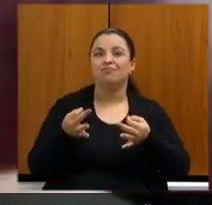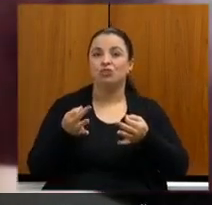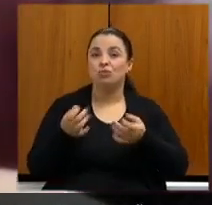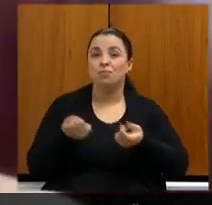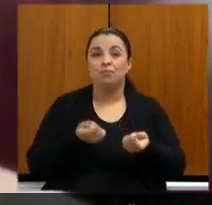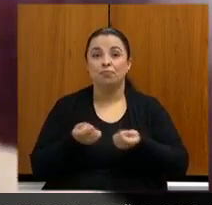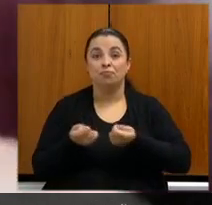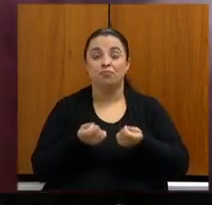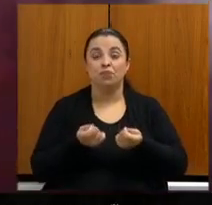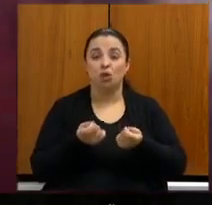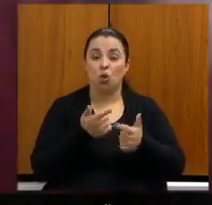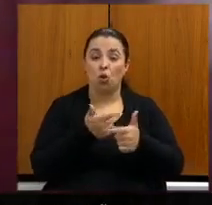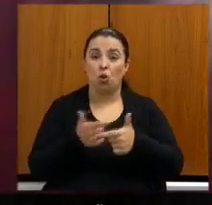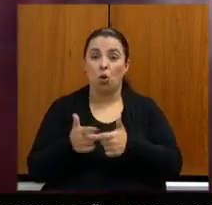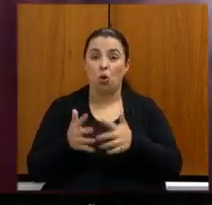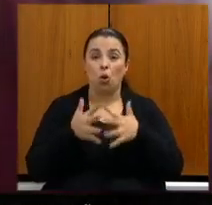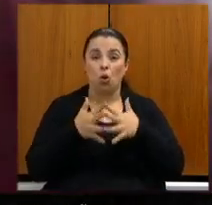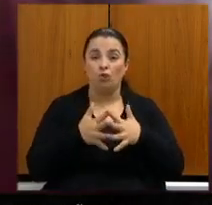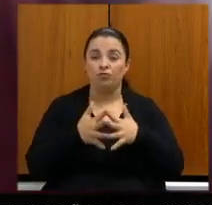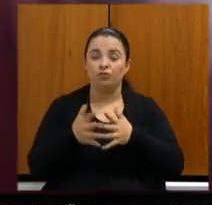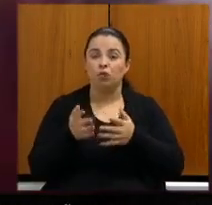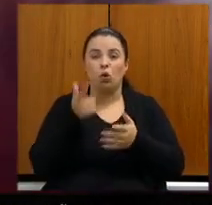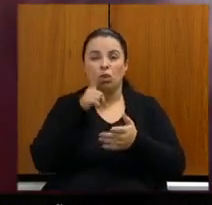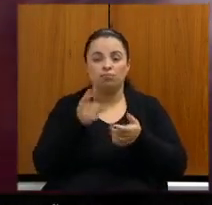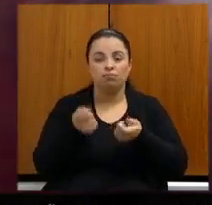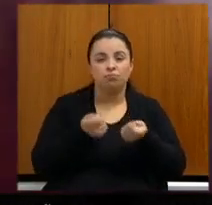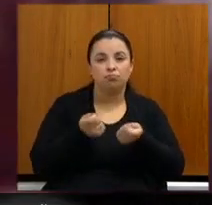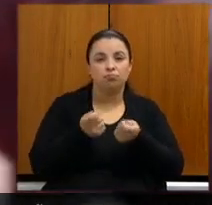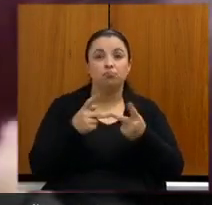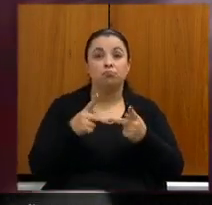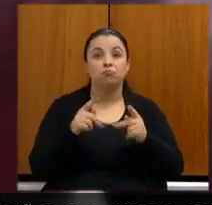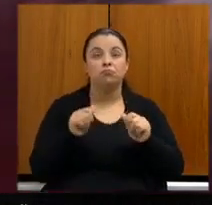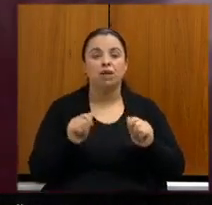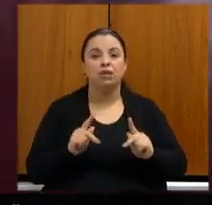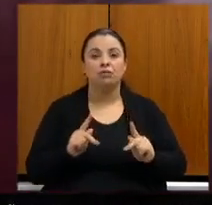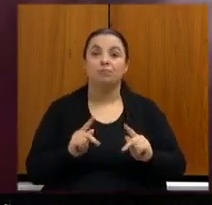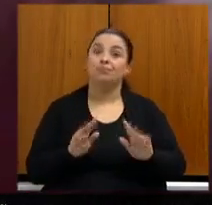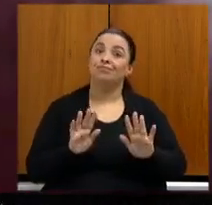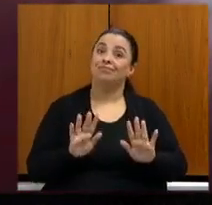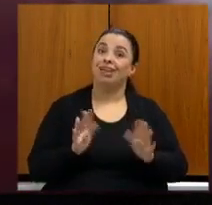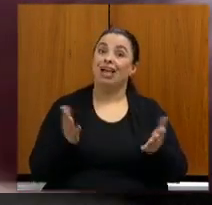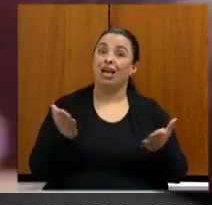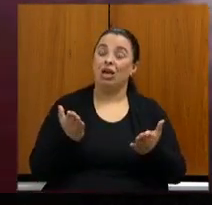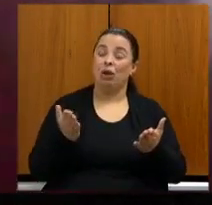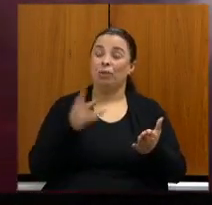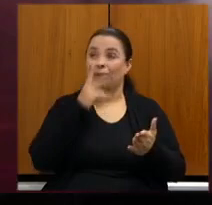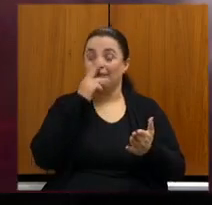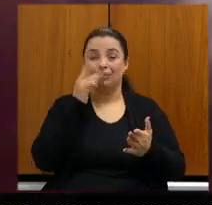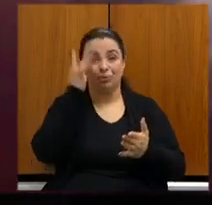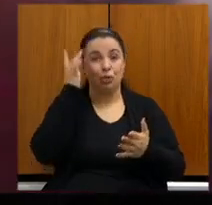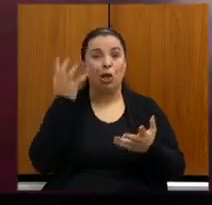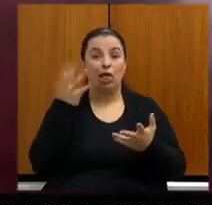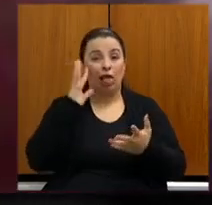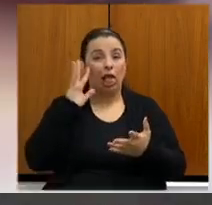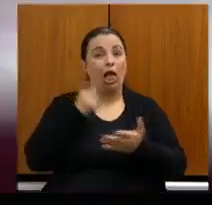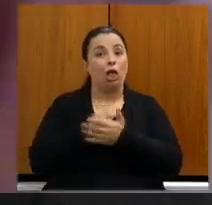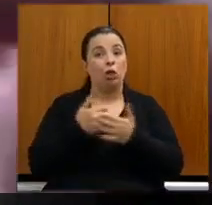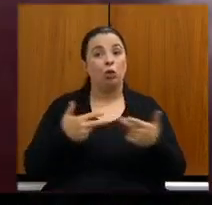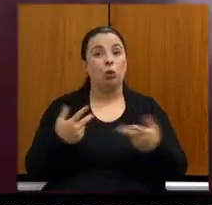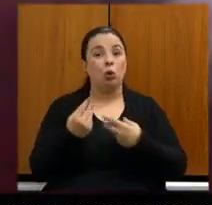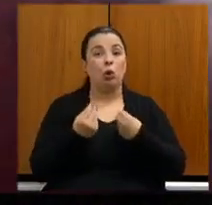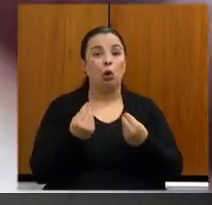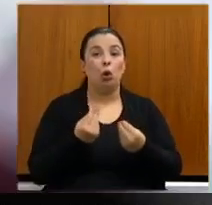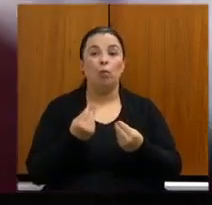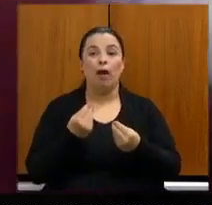de conflitos nesses tempos em que as pessoas querem resolver tudo na base da violência na base de um